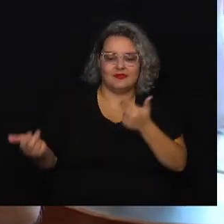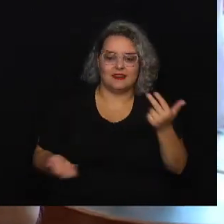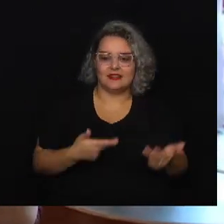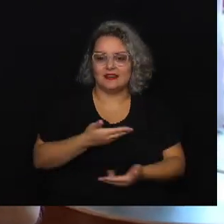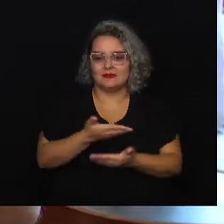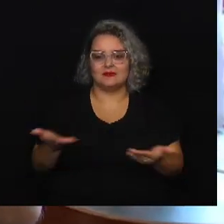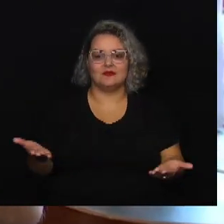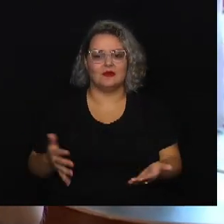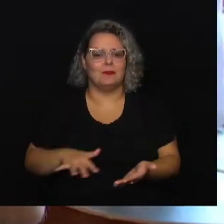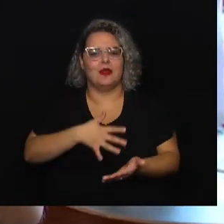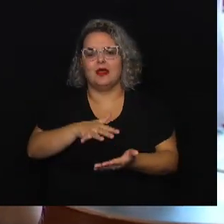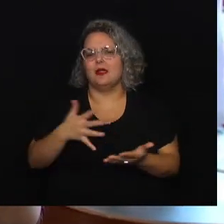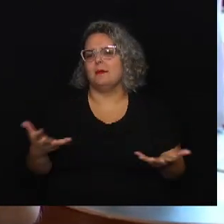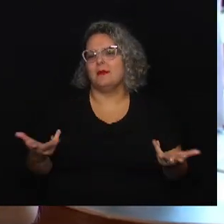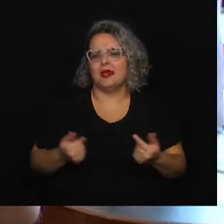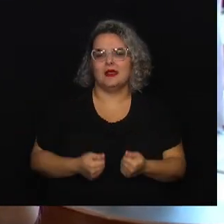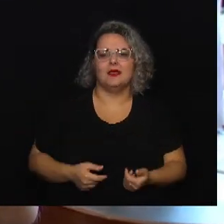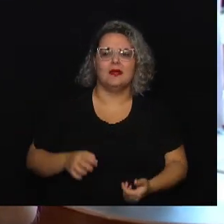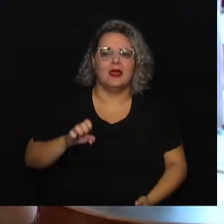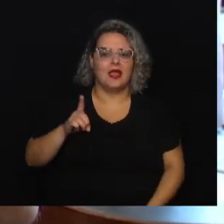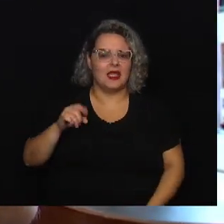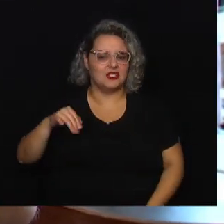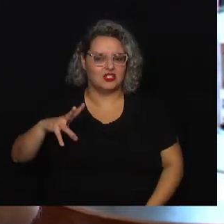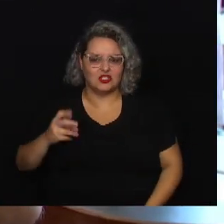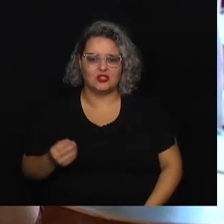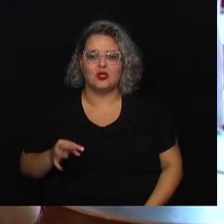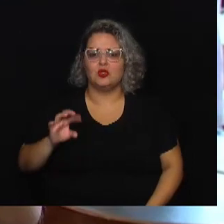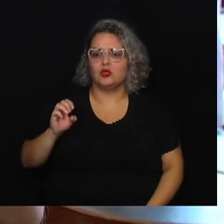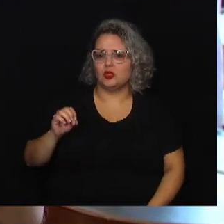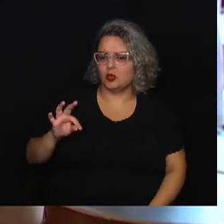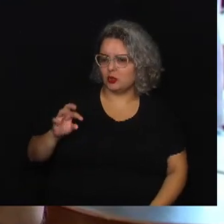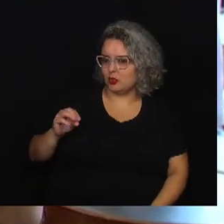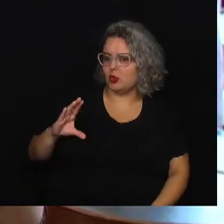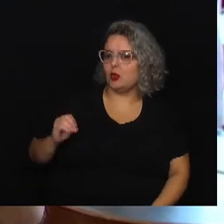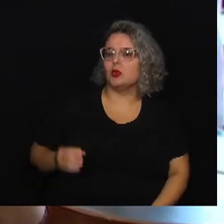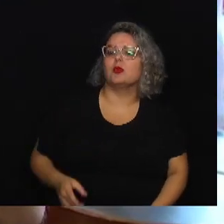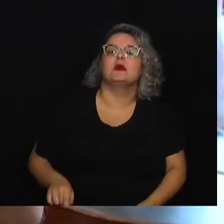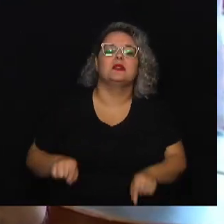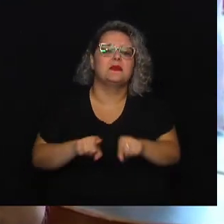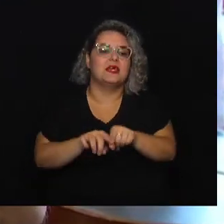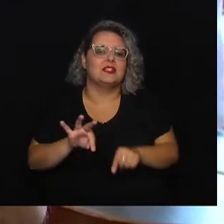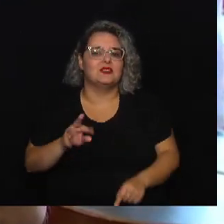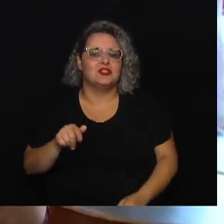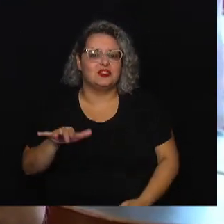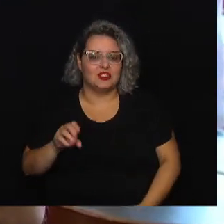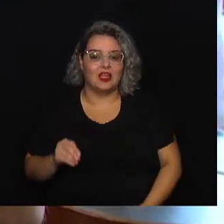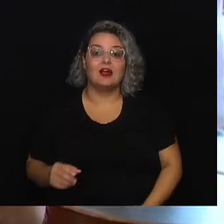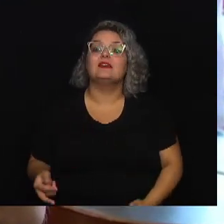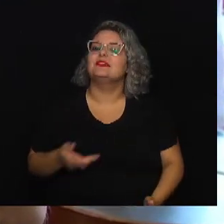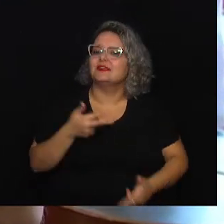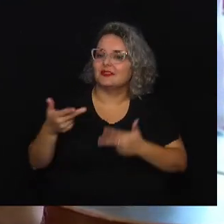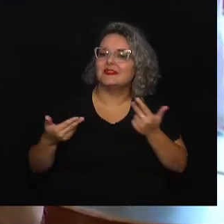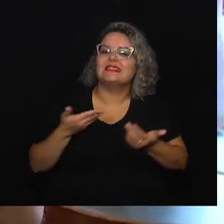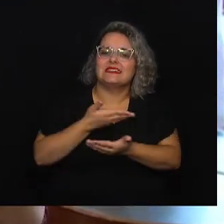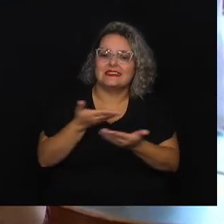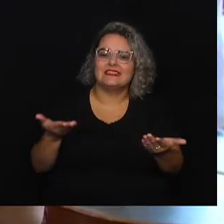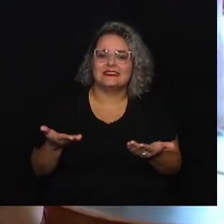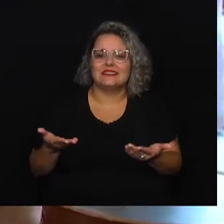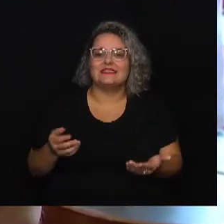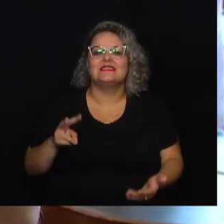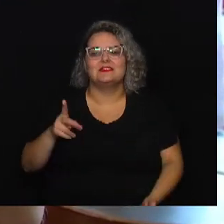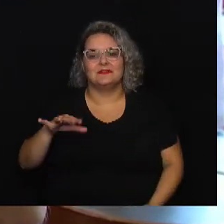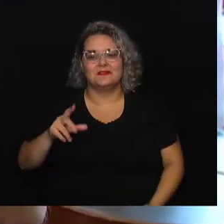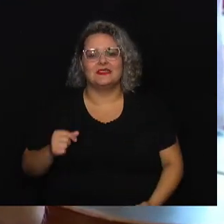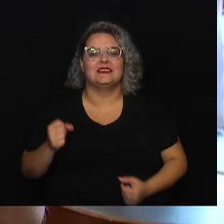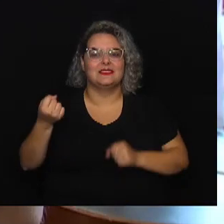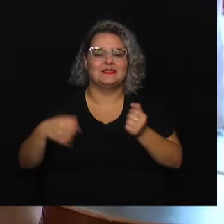incrível, composto por Edinho Silva, Totoco e Thiago Souza. Muita novidade bacana para vocês aí. Vila Industrial,